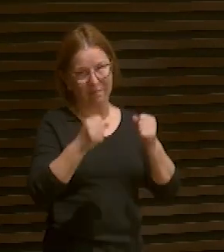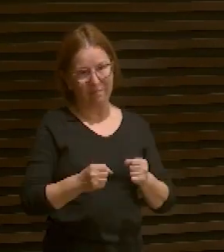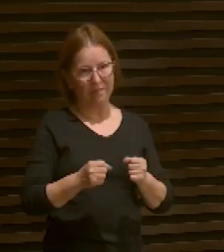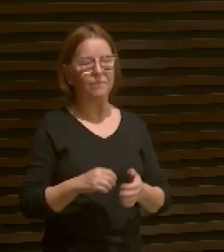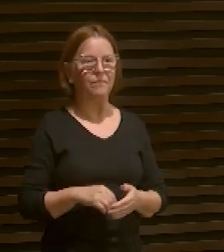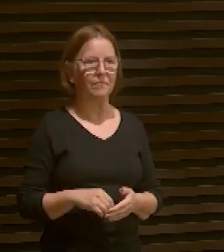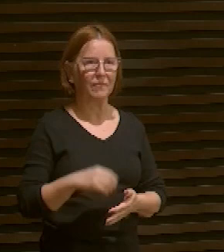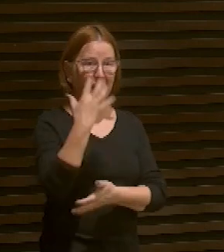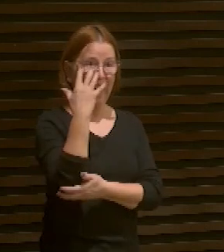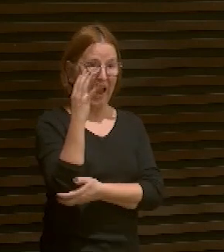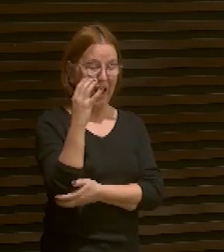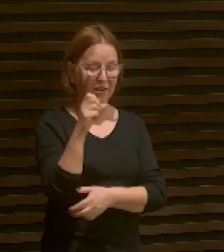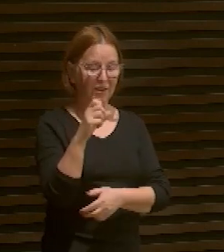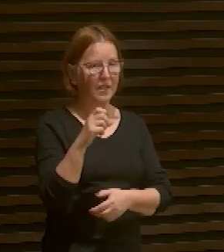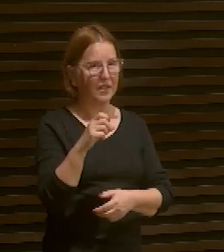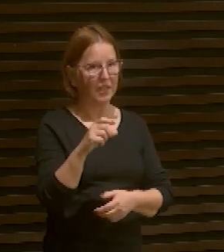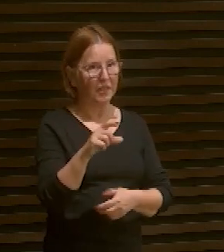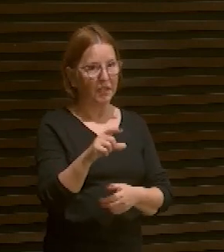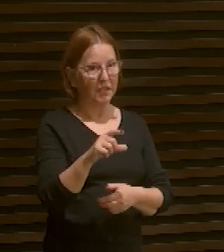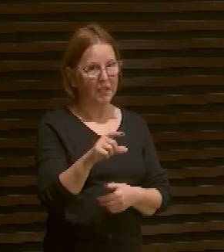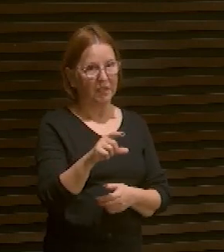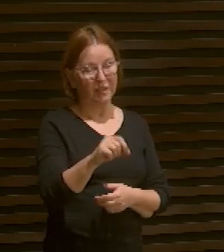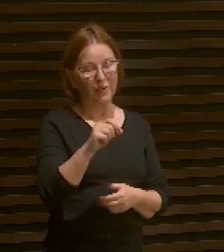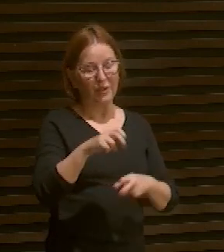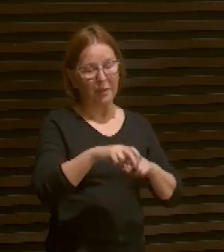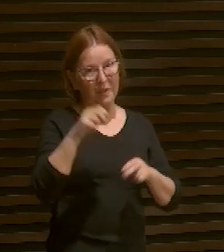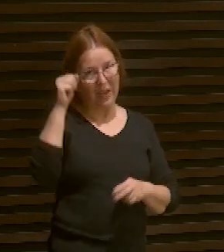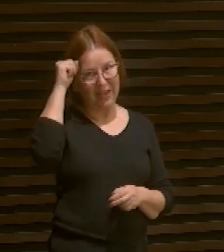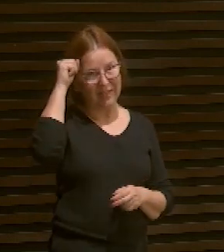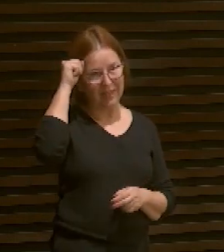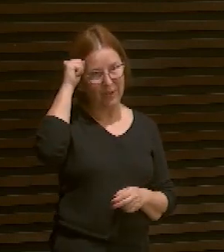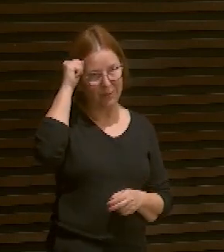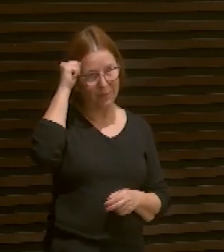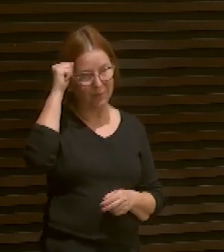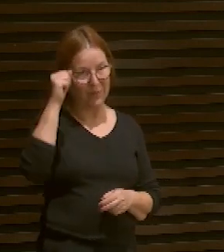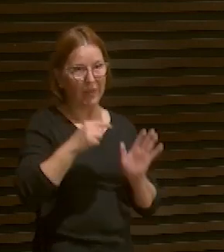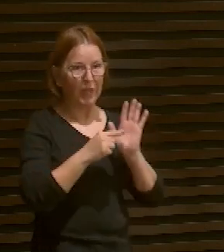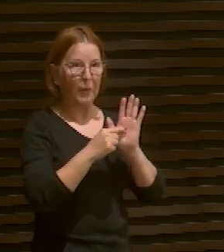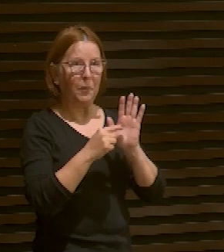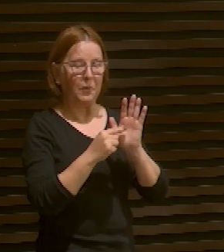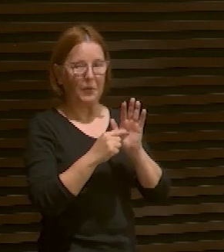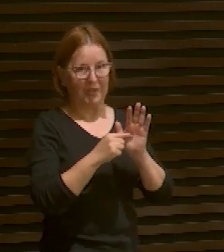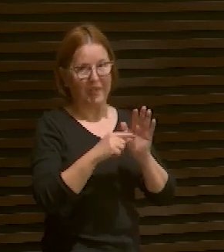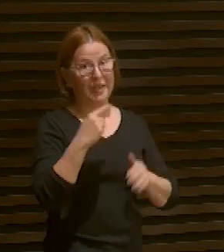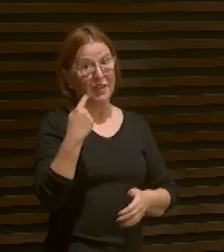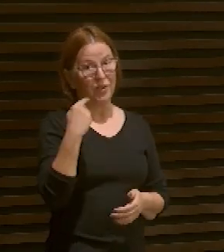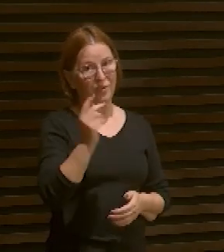A árvore escolhida pelo homem seria dali por diante a expressão da sua vida. É como se você